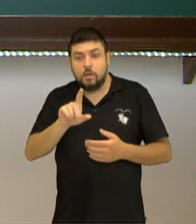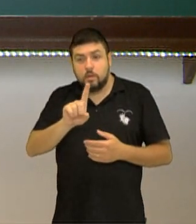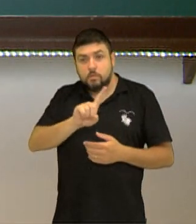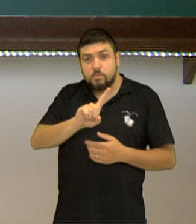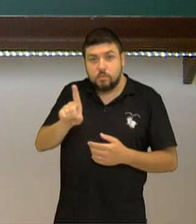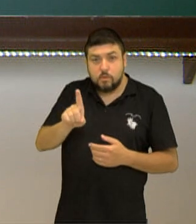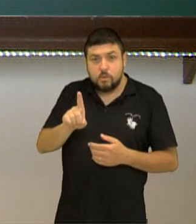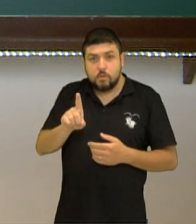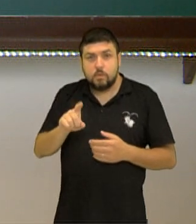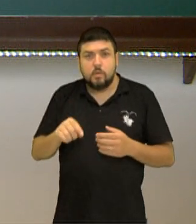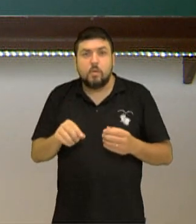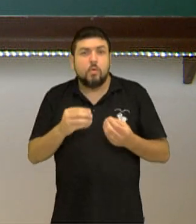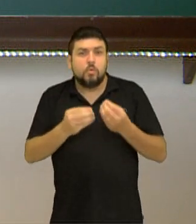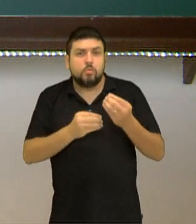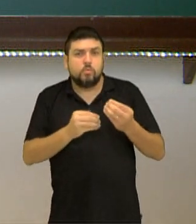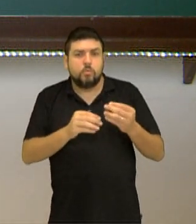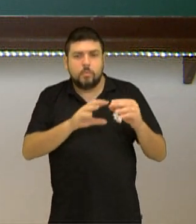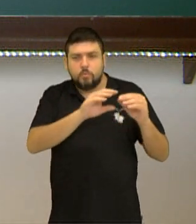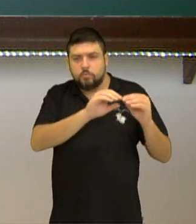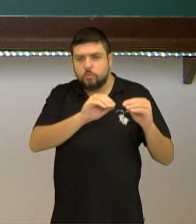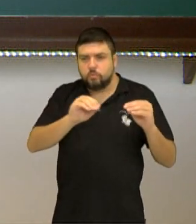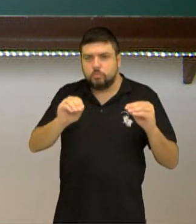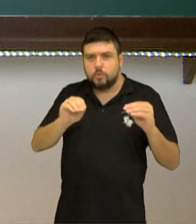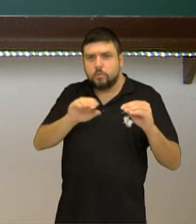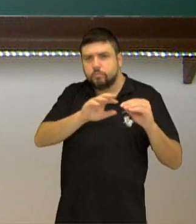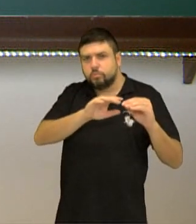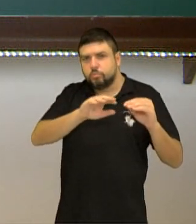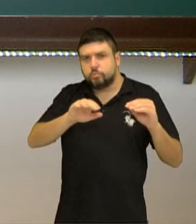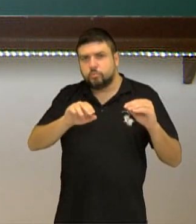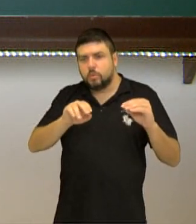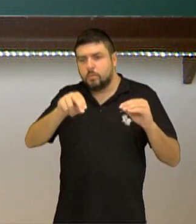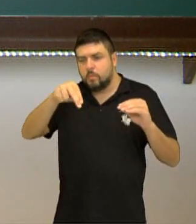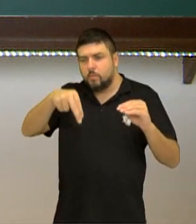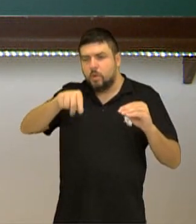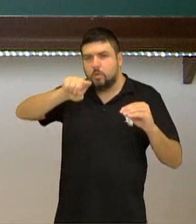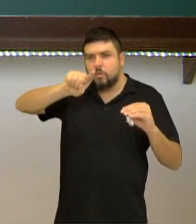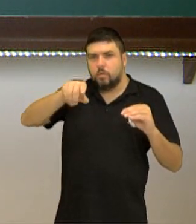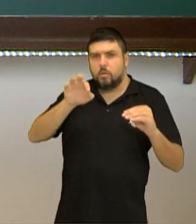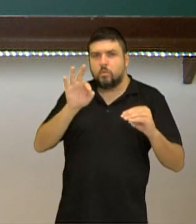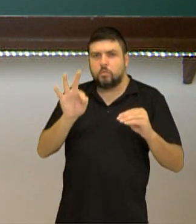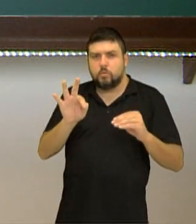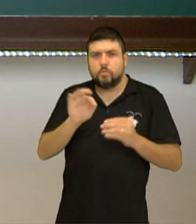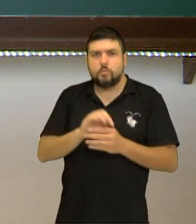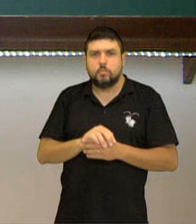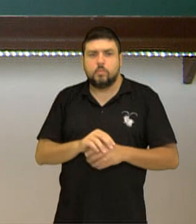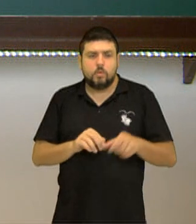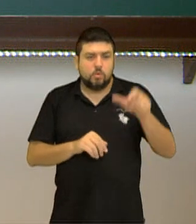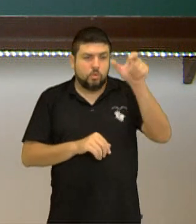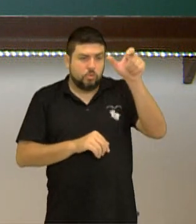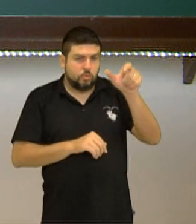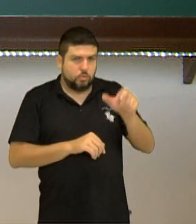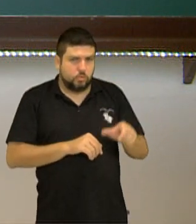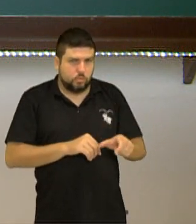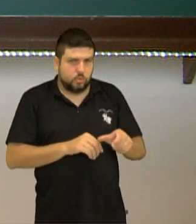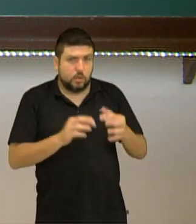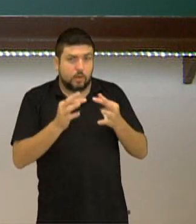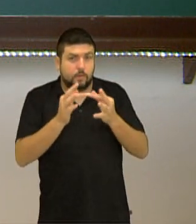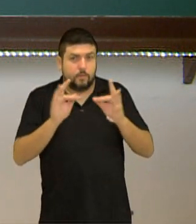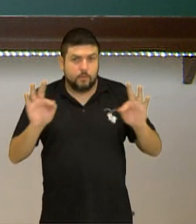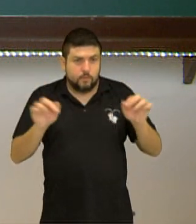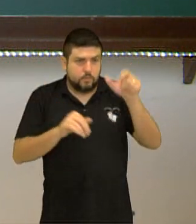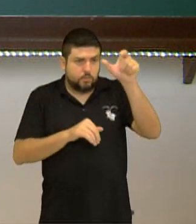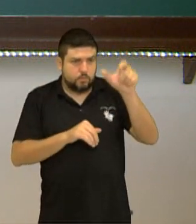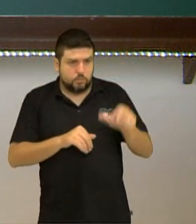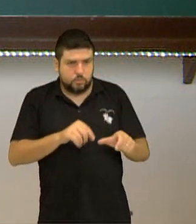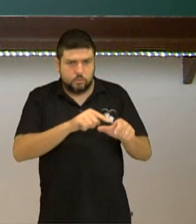no caso vira shouldn't, e mantém a mesma ideia. Você joga o shouldn't para depois do sujeito, o verbo que vai vir depois,